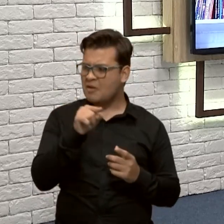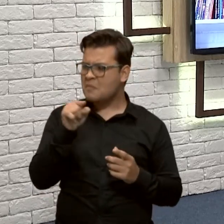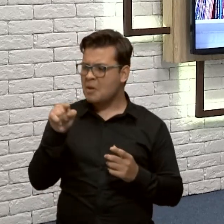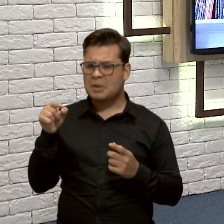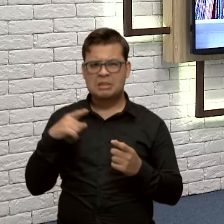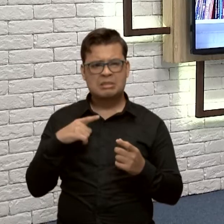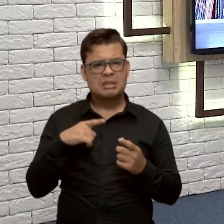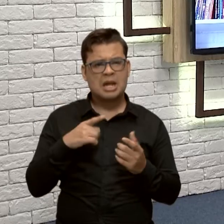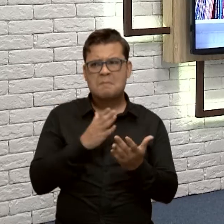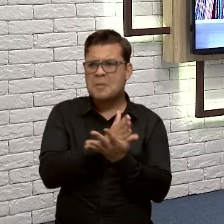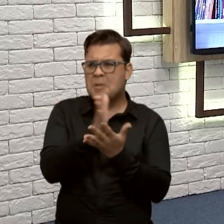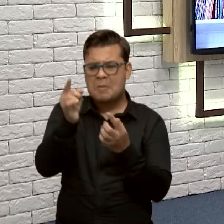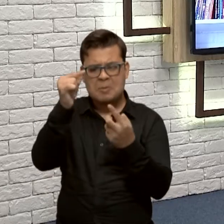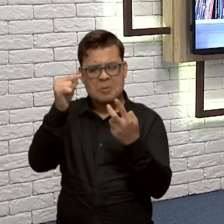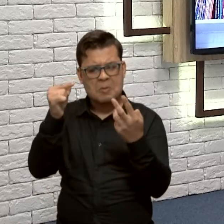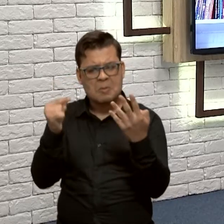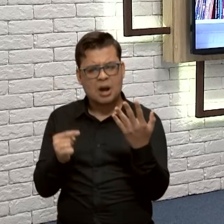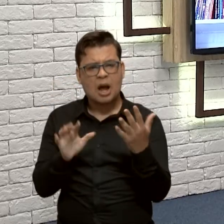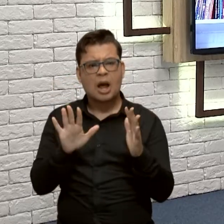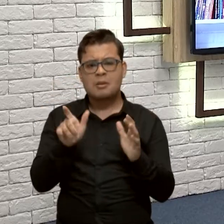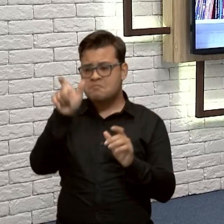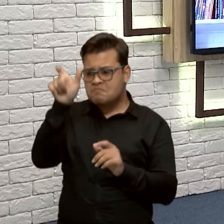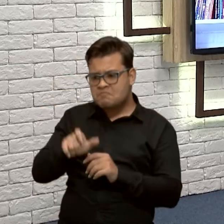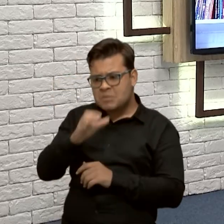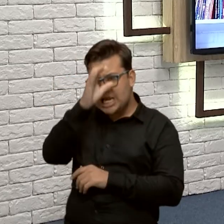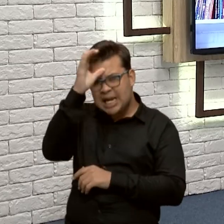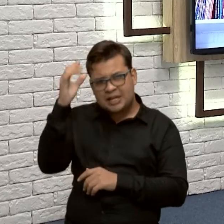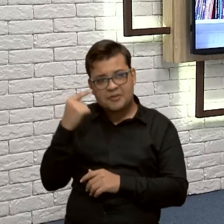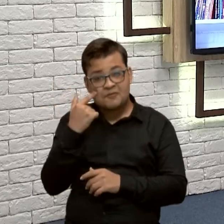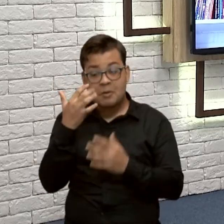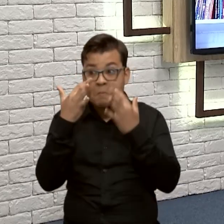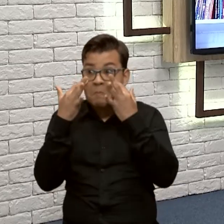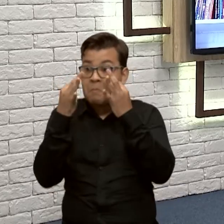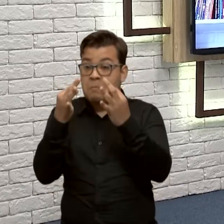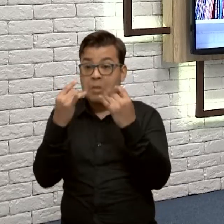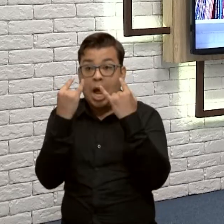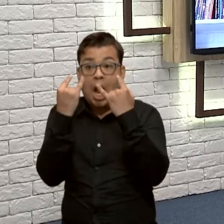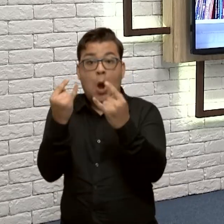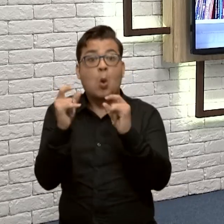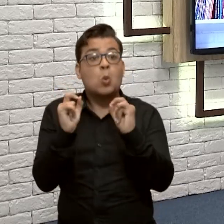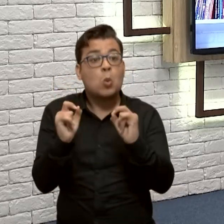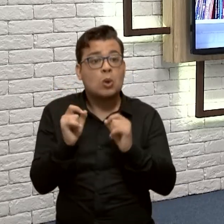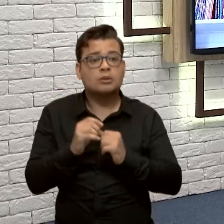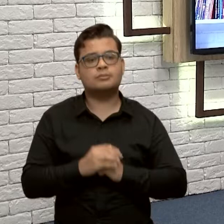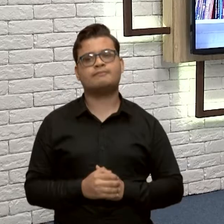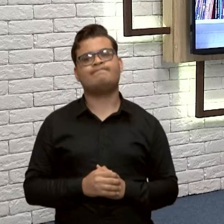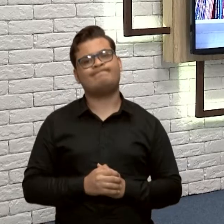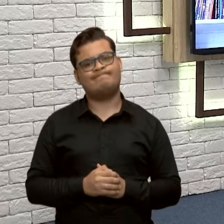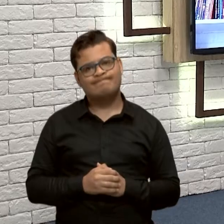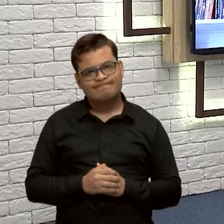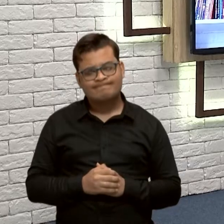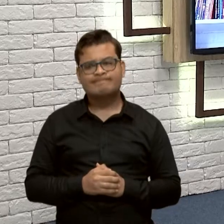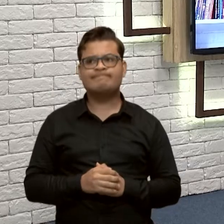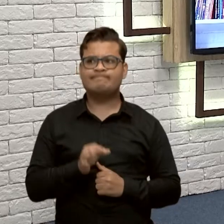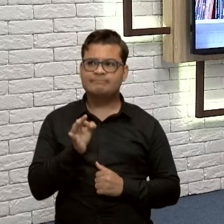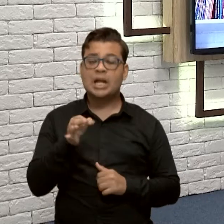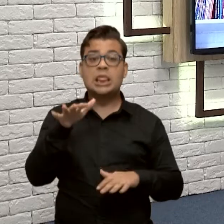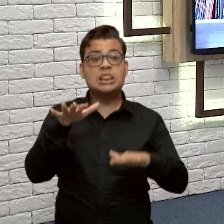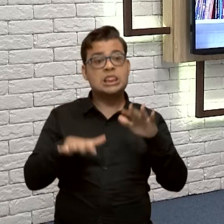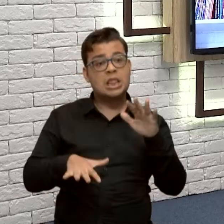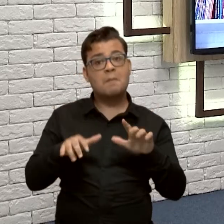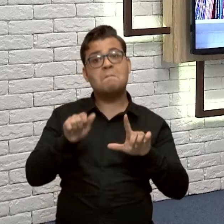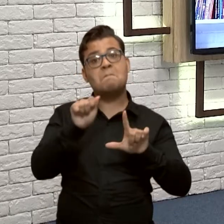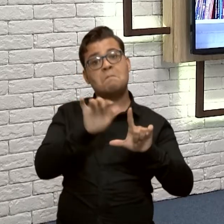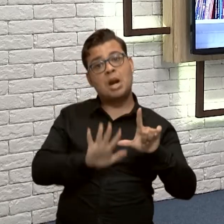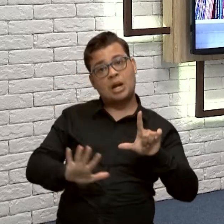para o cliente aqui no Brasil? Eu imagino que vai depender da plataforma, Letícia, porque